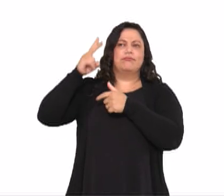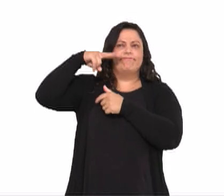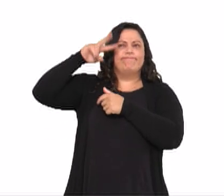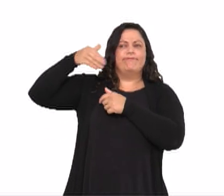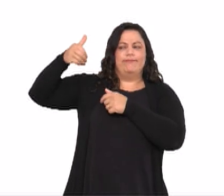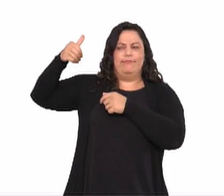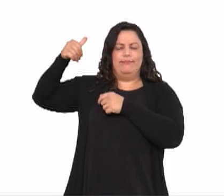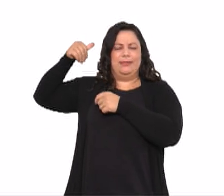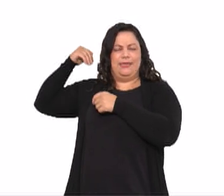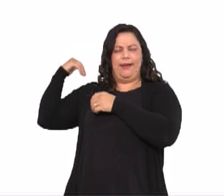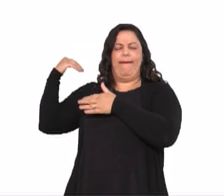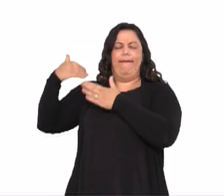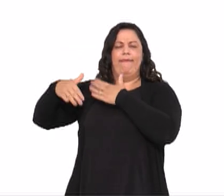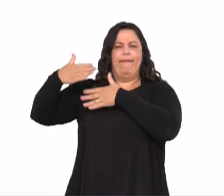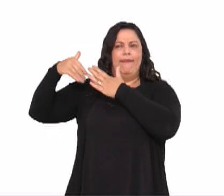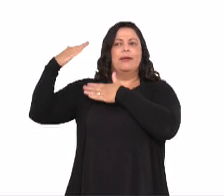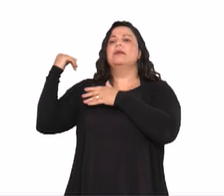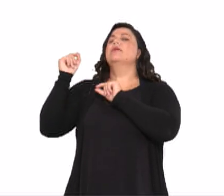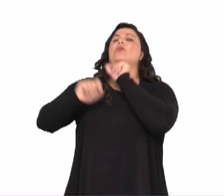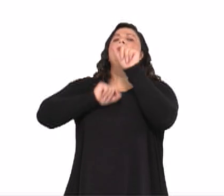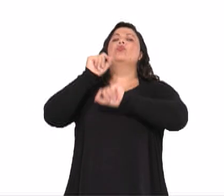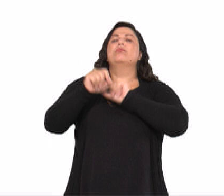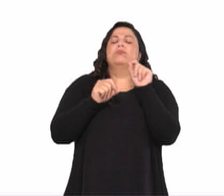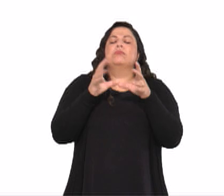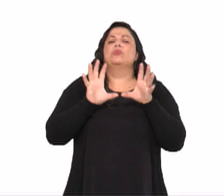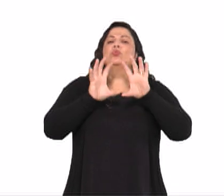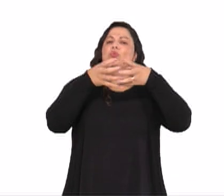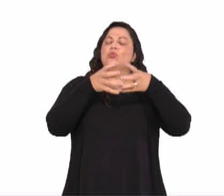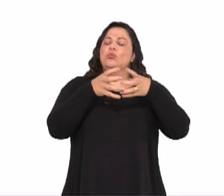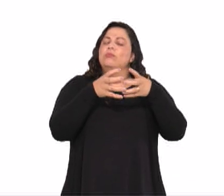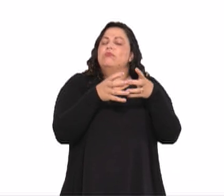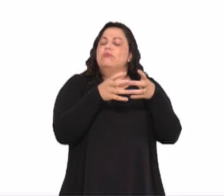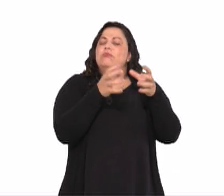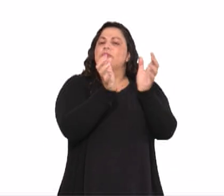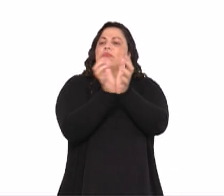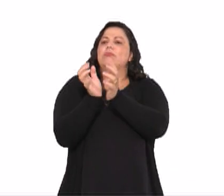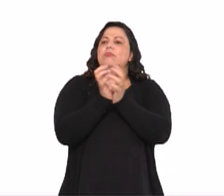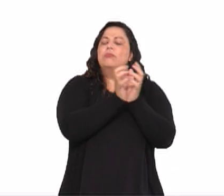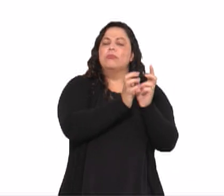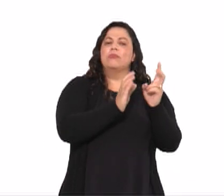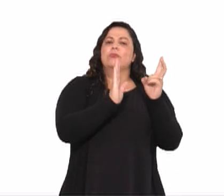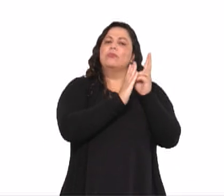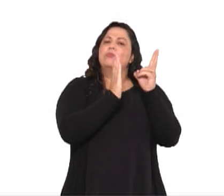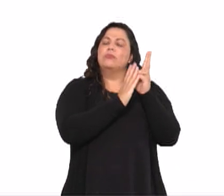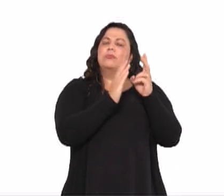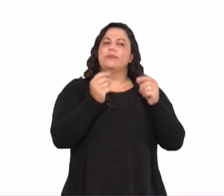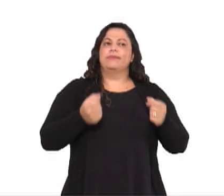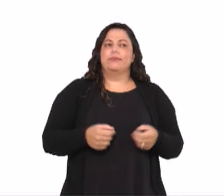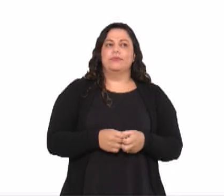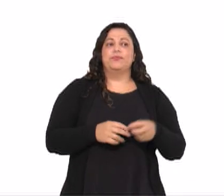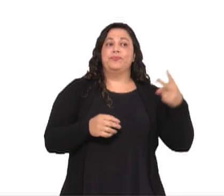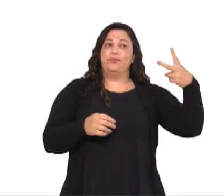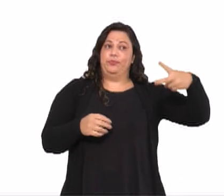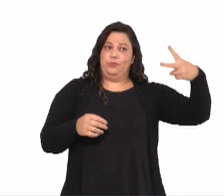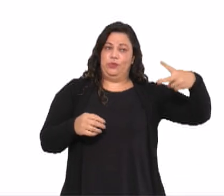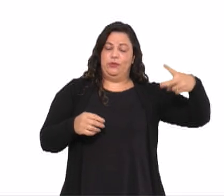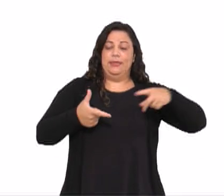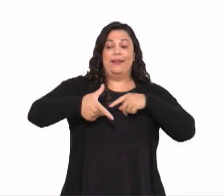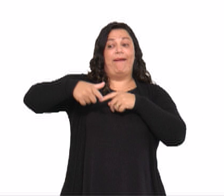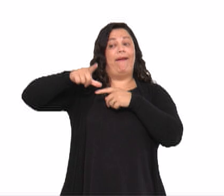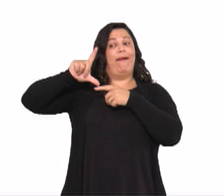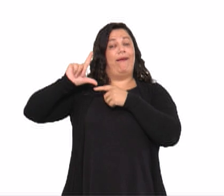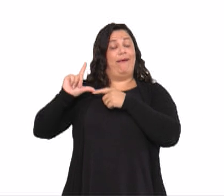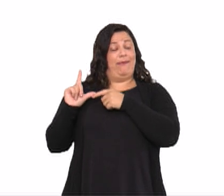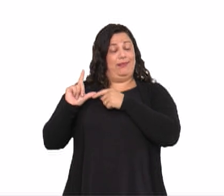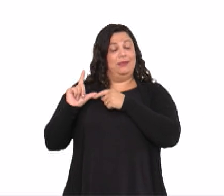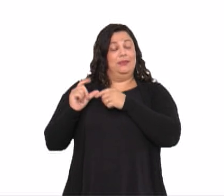da colonização, então, quais eram as tribos indígenas? 2, antes da sua emancipação, ou seja, antes de surgir